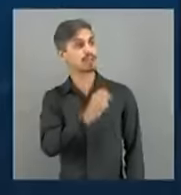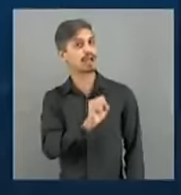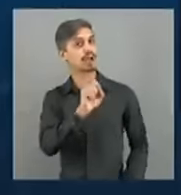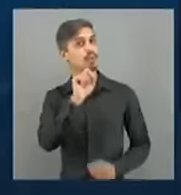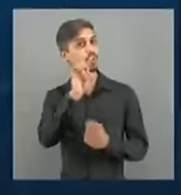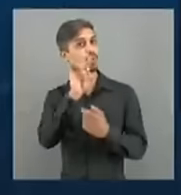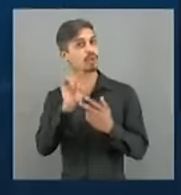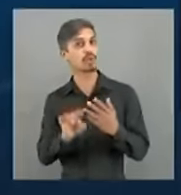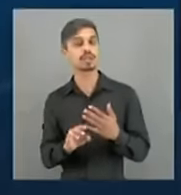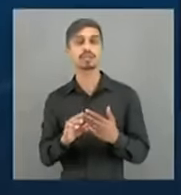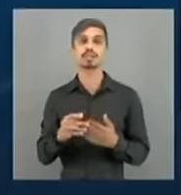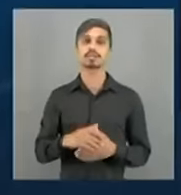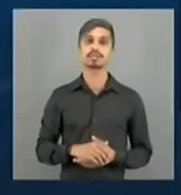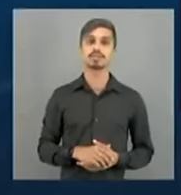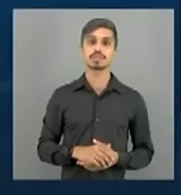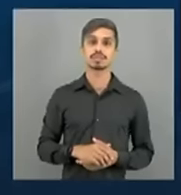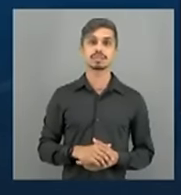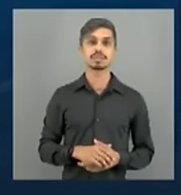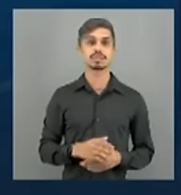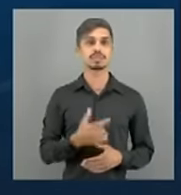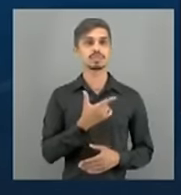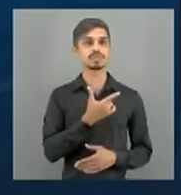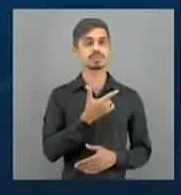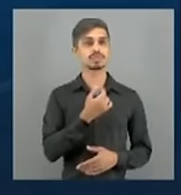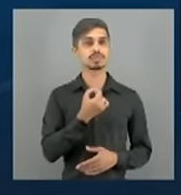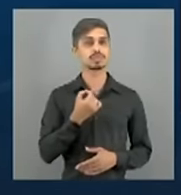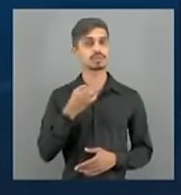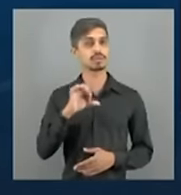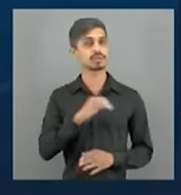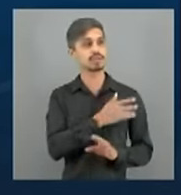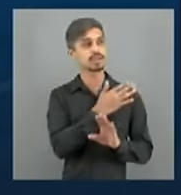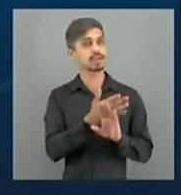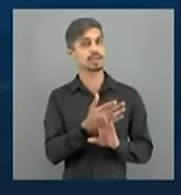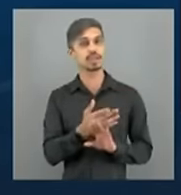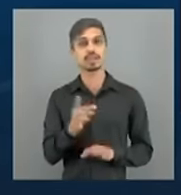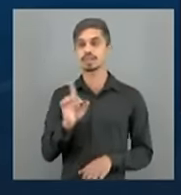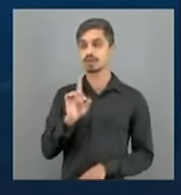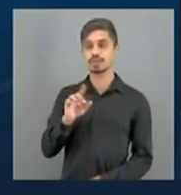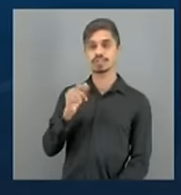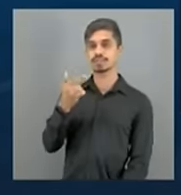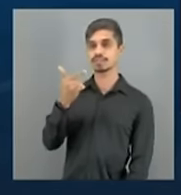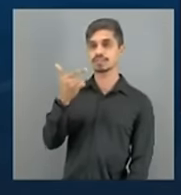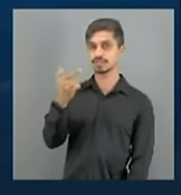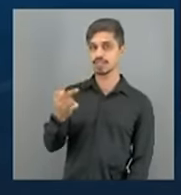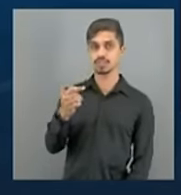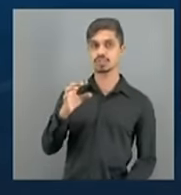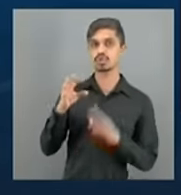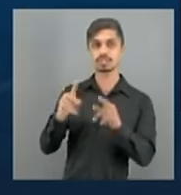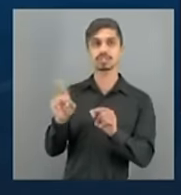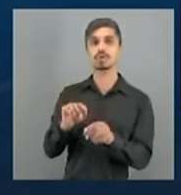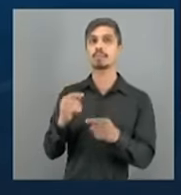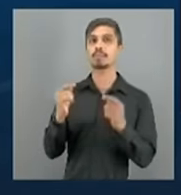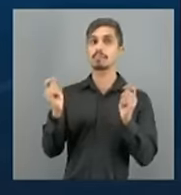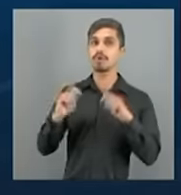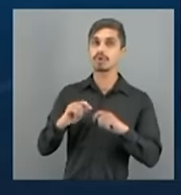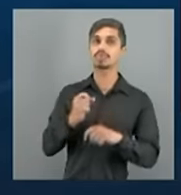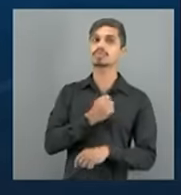é das 27. De 2009 para cá? Não, não é as 27, não, mas posso te dizer que o